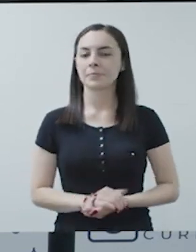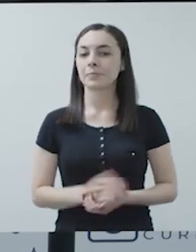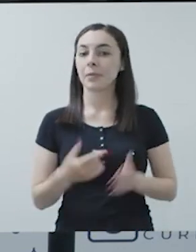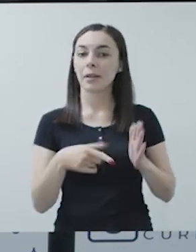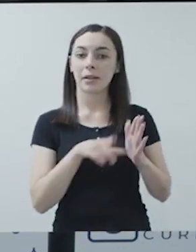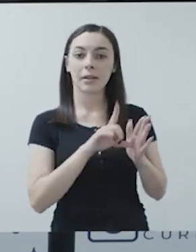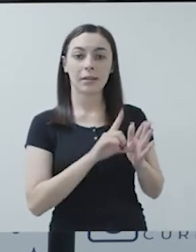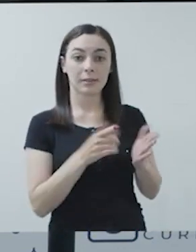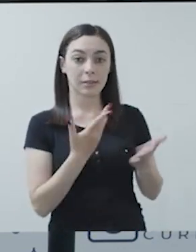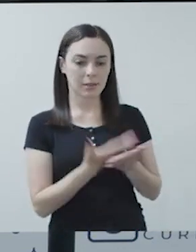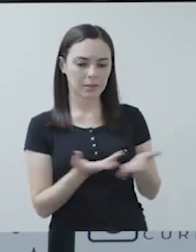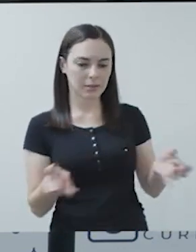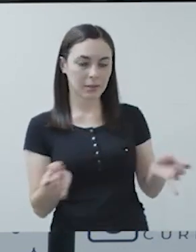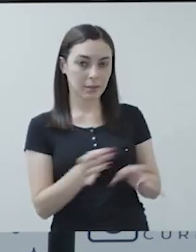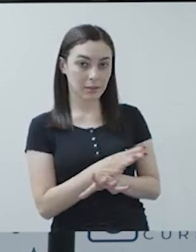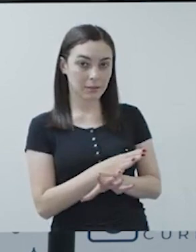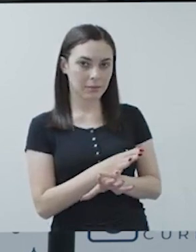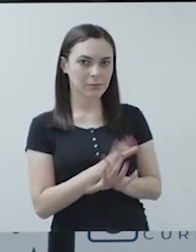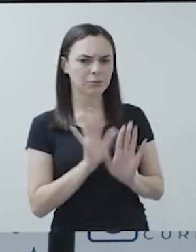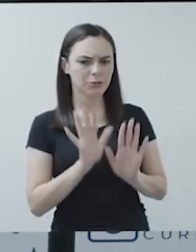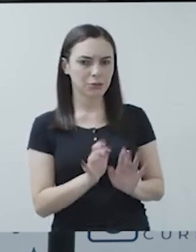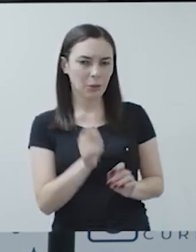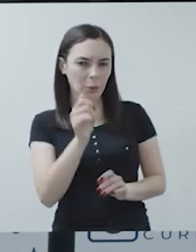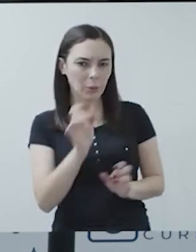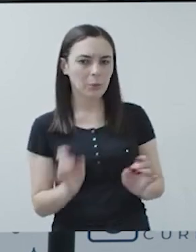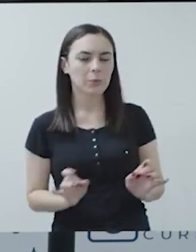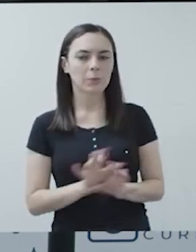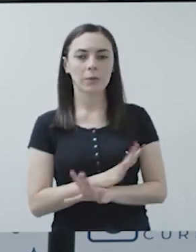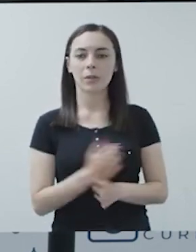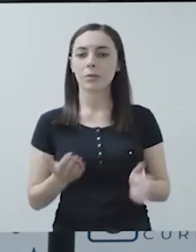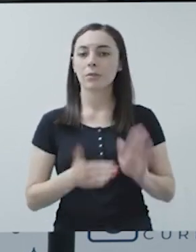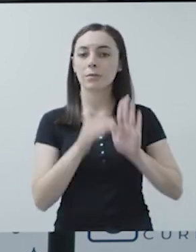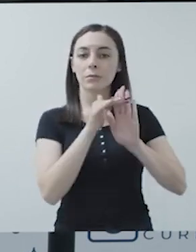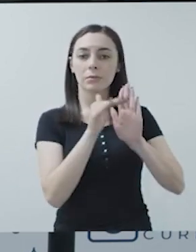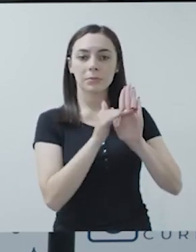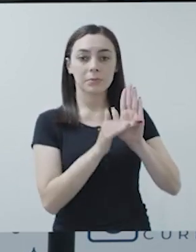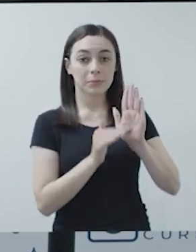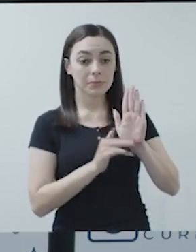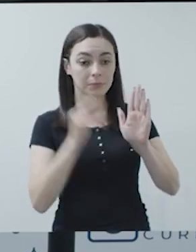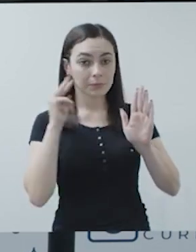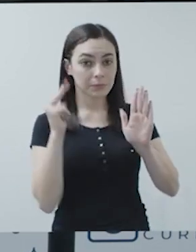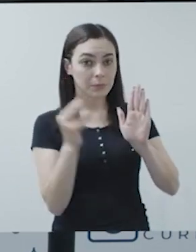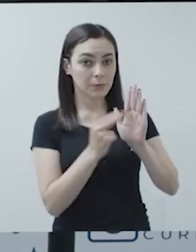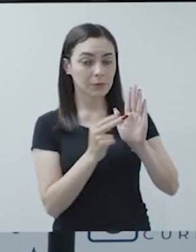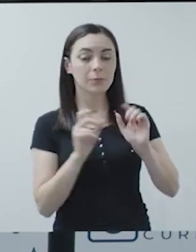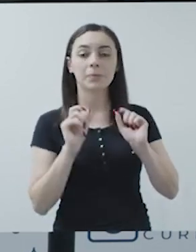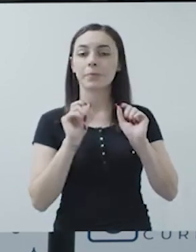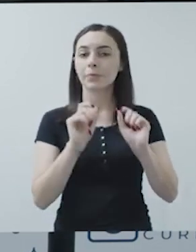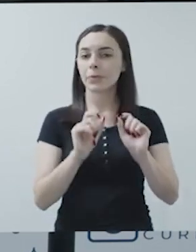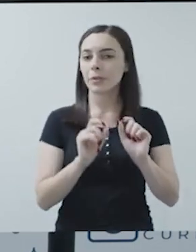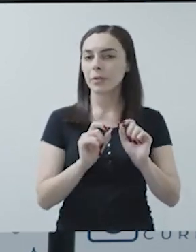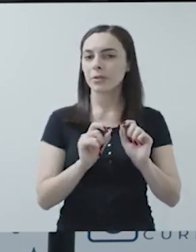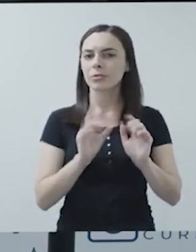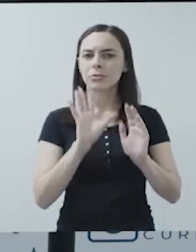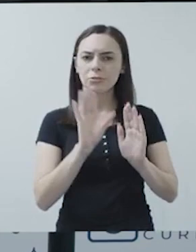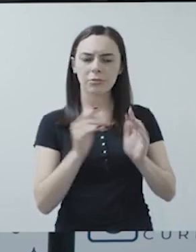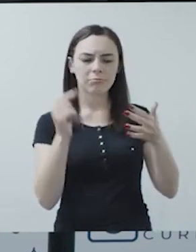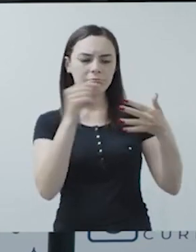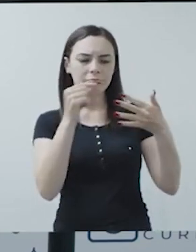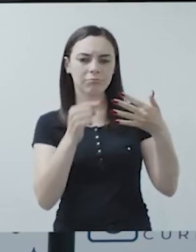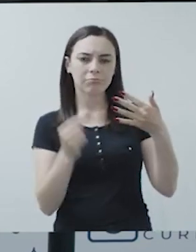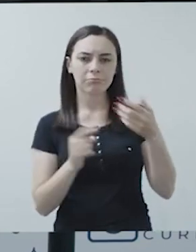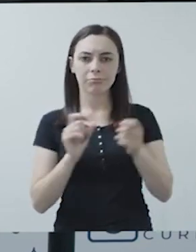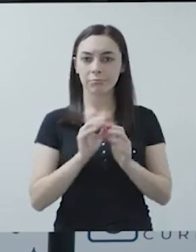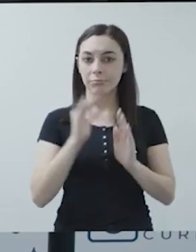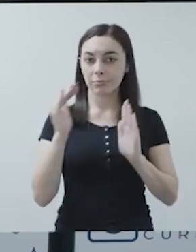Mas antes de a gente finalizar a nossa aula, que ela já está encerrando, vamos para a nossa rotina. Vamos ver se a gente cumpriu tudo da nossa aula